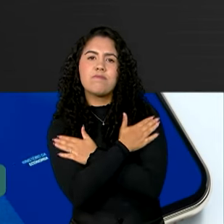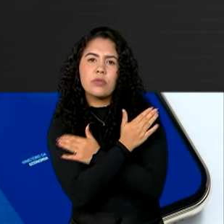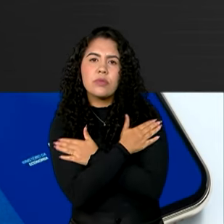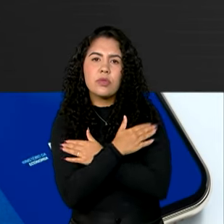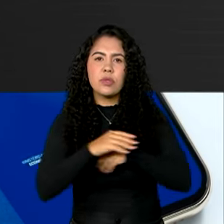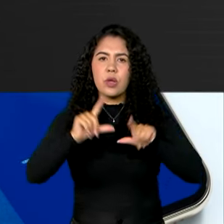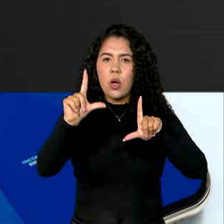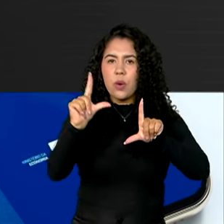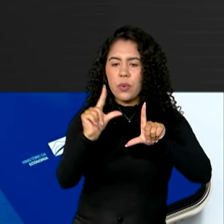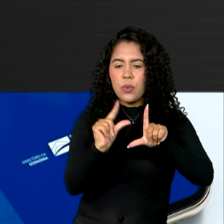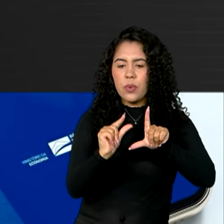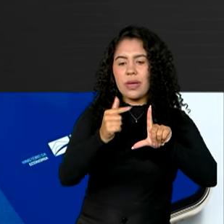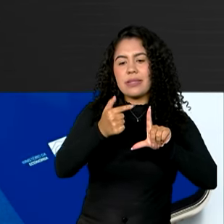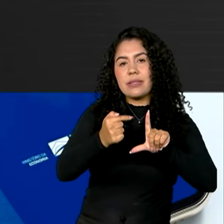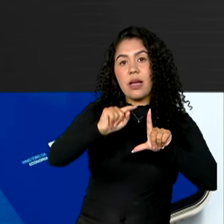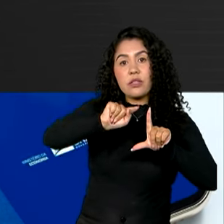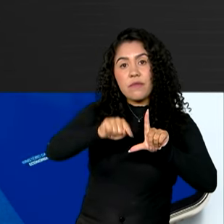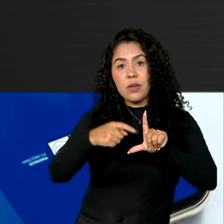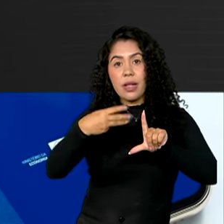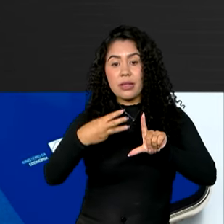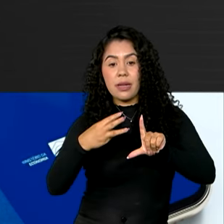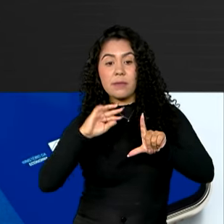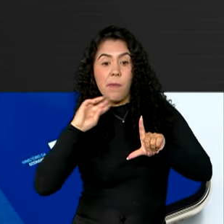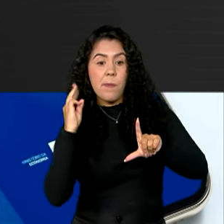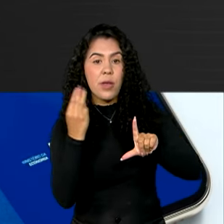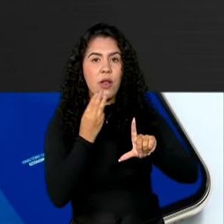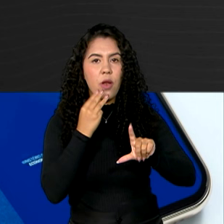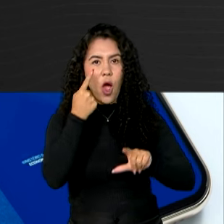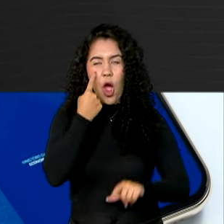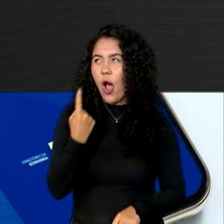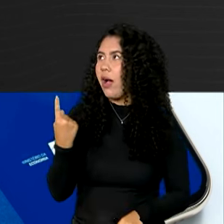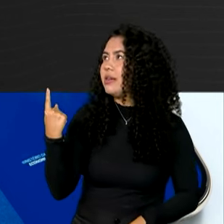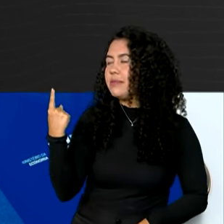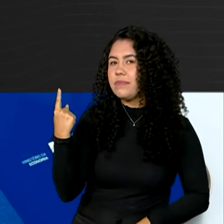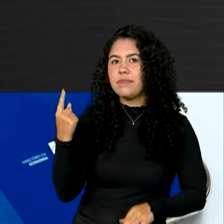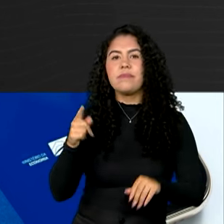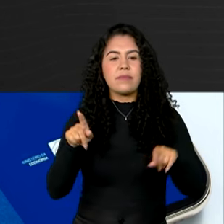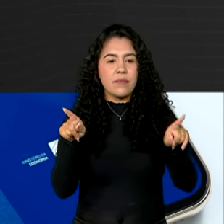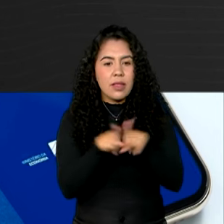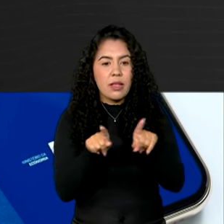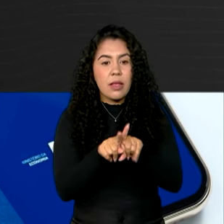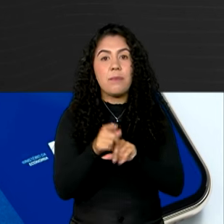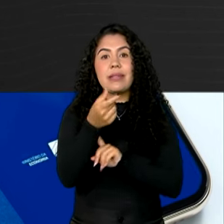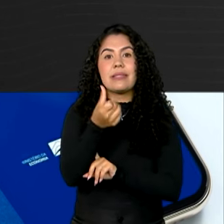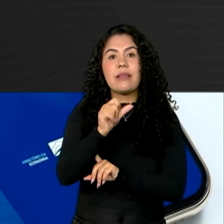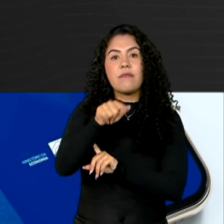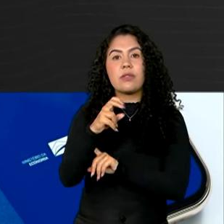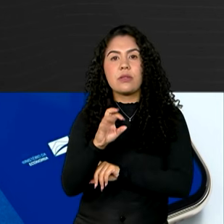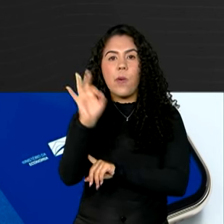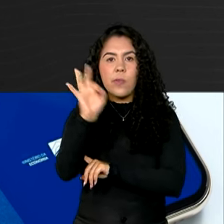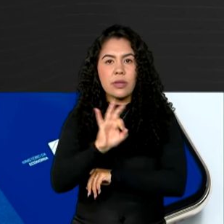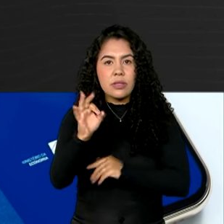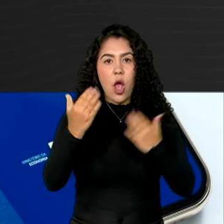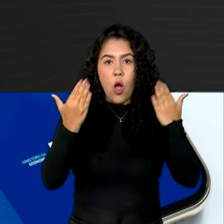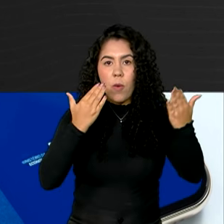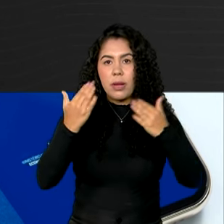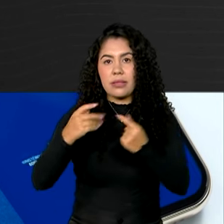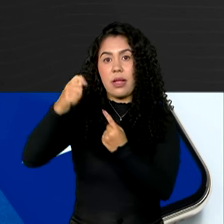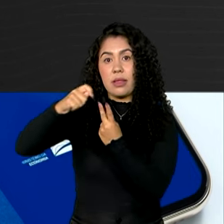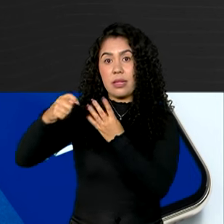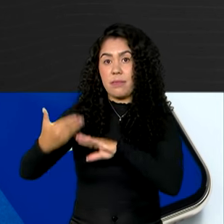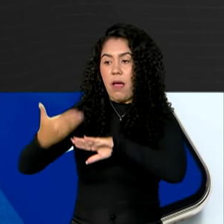para 7,3 milhões de pessoas, queda de 6,5% em relação ao trimestre anterior e